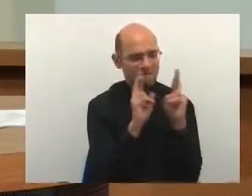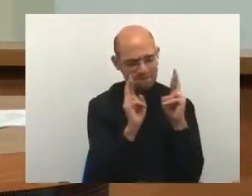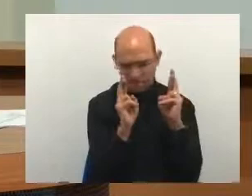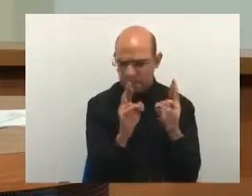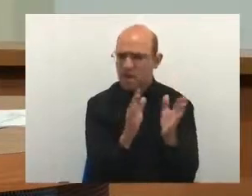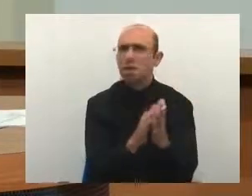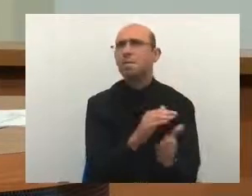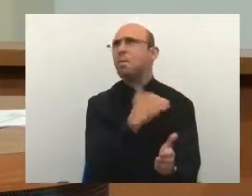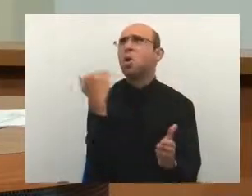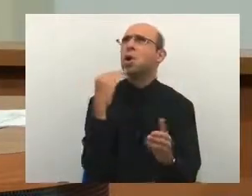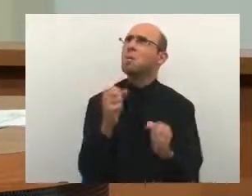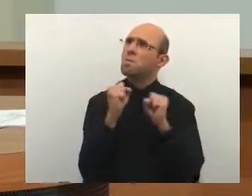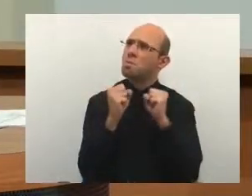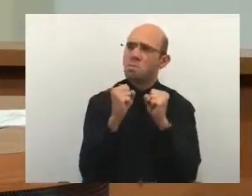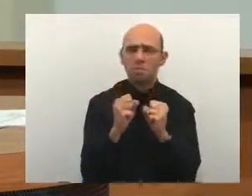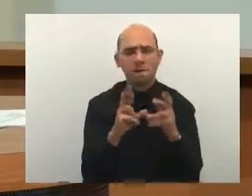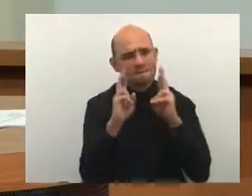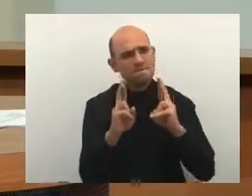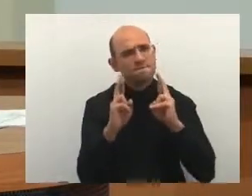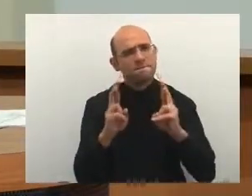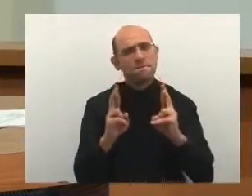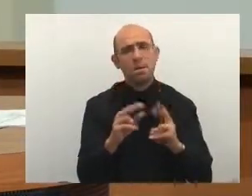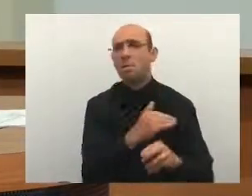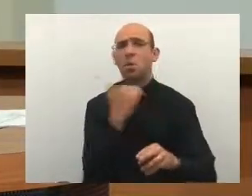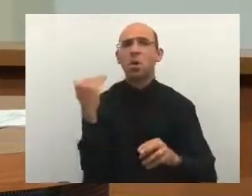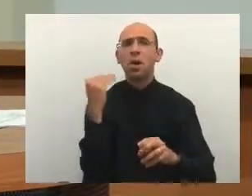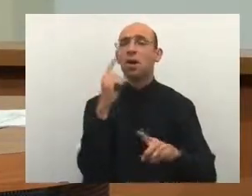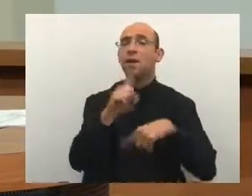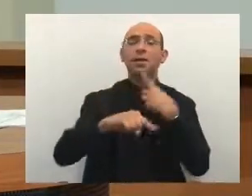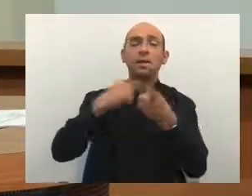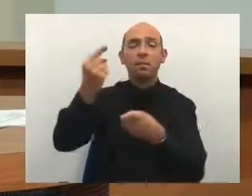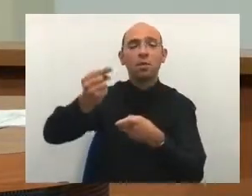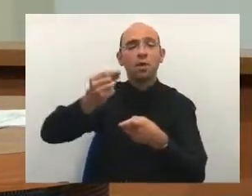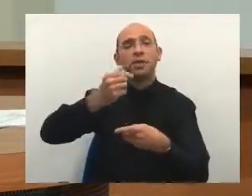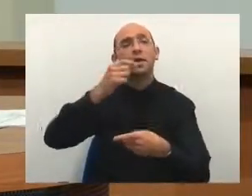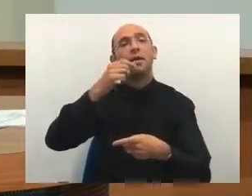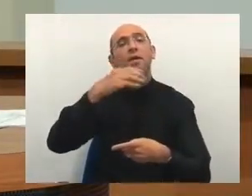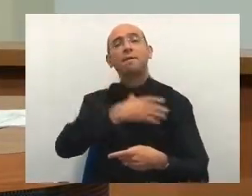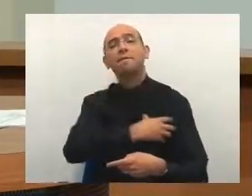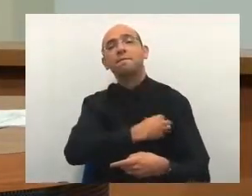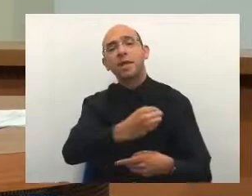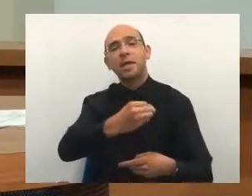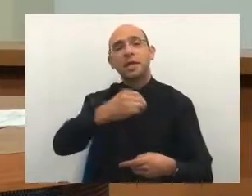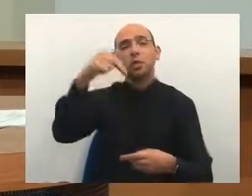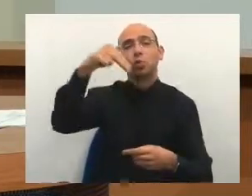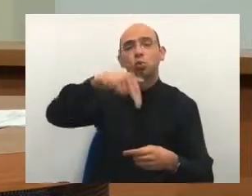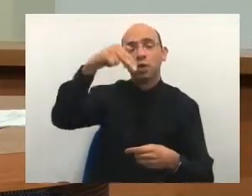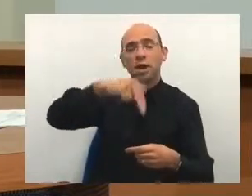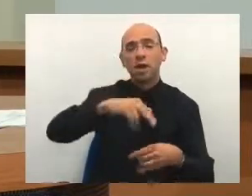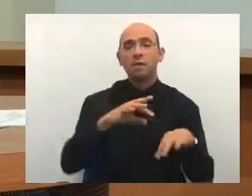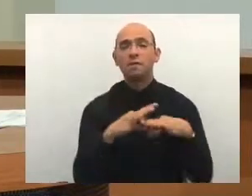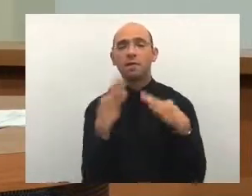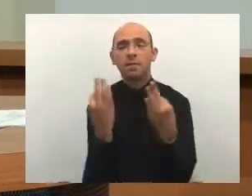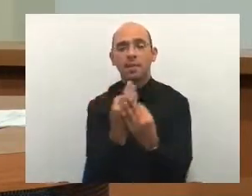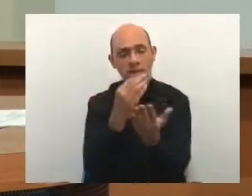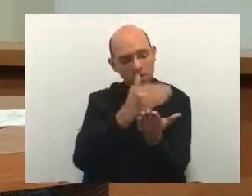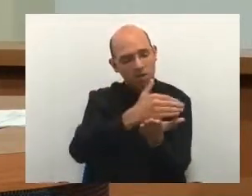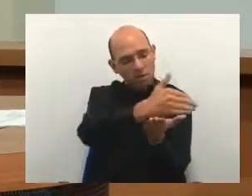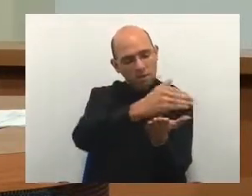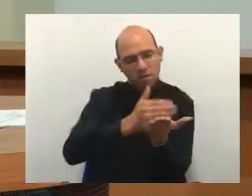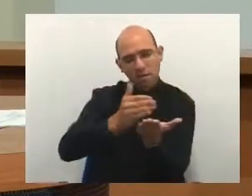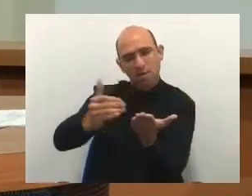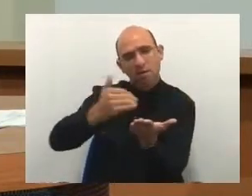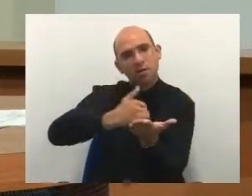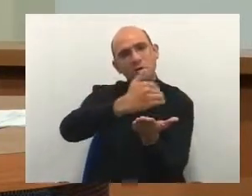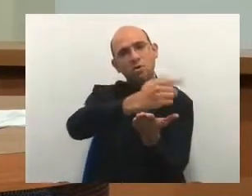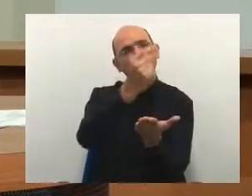vereador Lamé, do PT do B, que dispõe sobre a obrigatoriedade de todos os estabelecimentos que comercializem bebidas alcoólicas terem